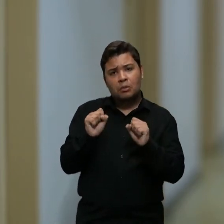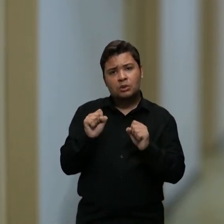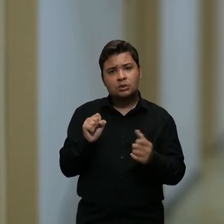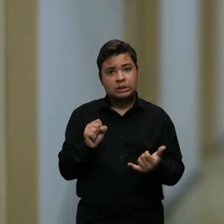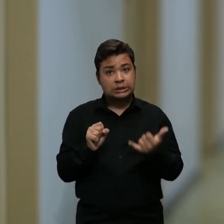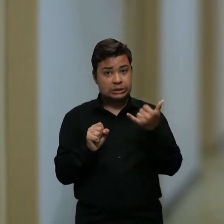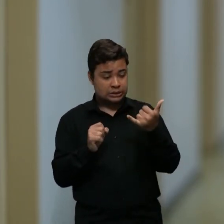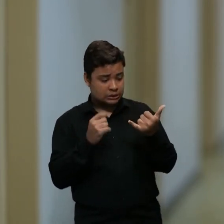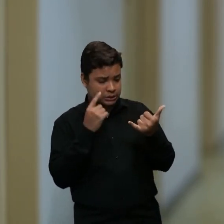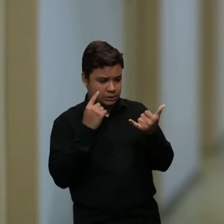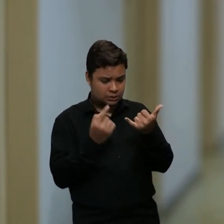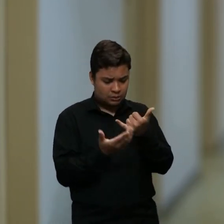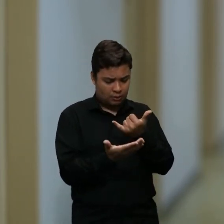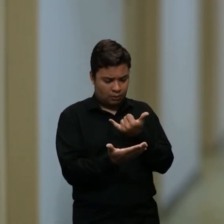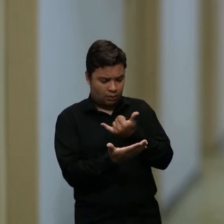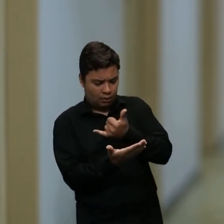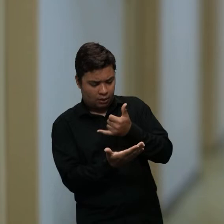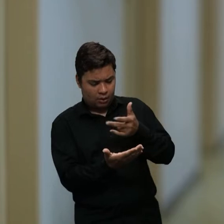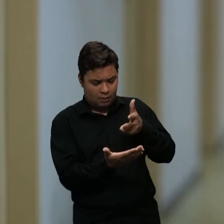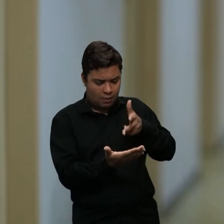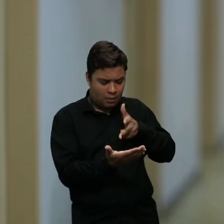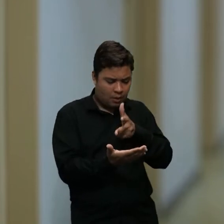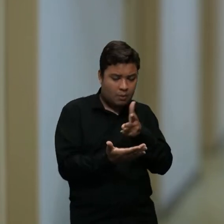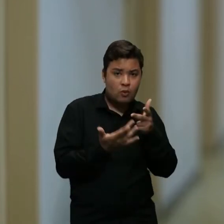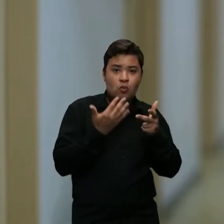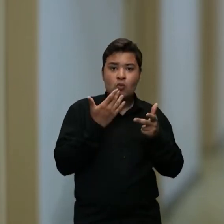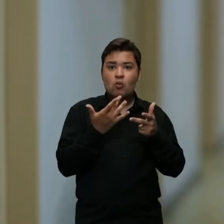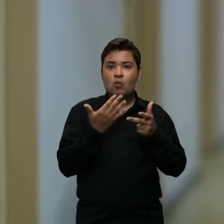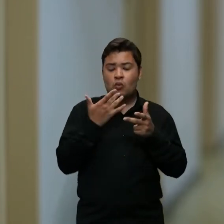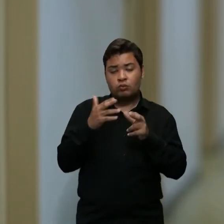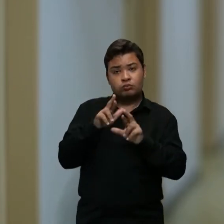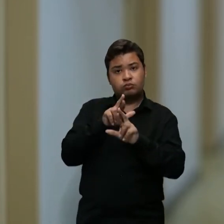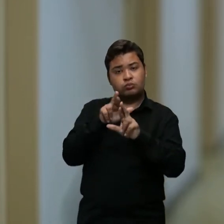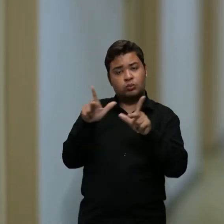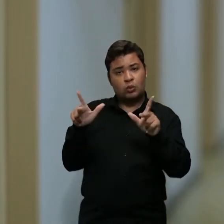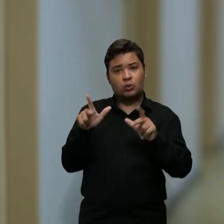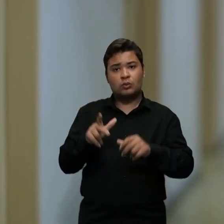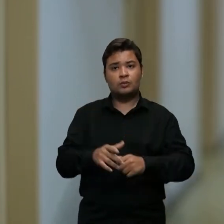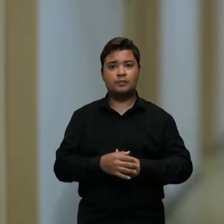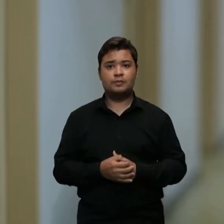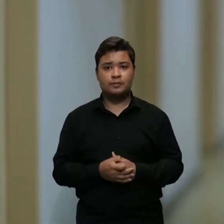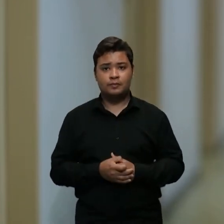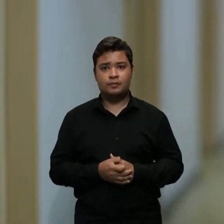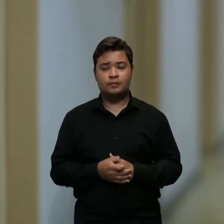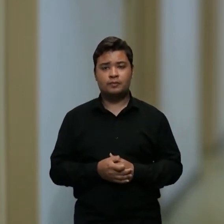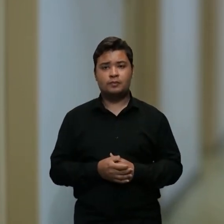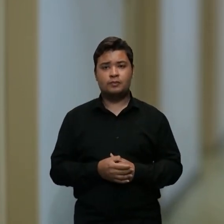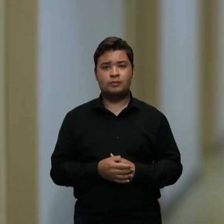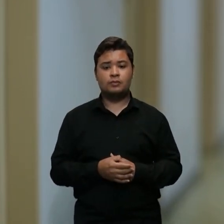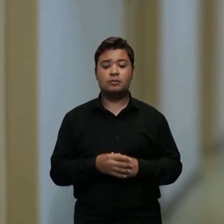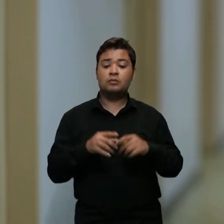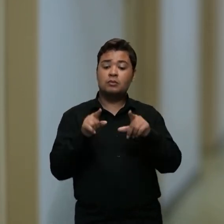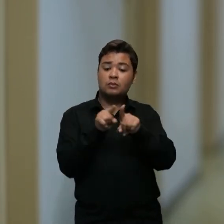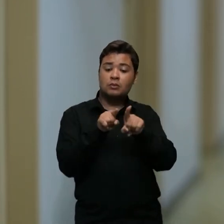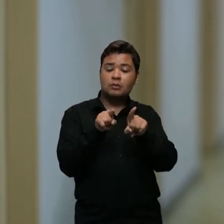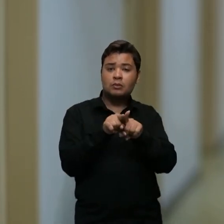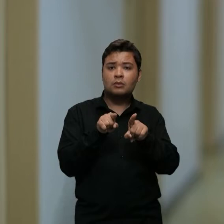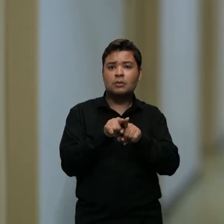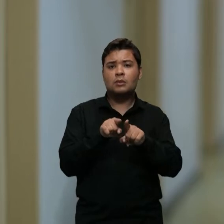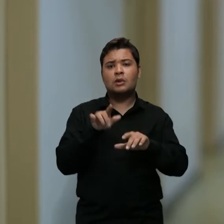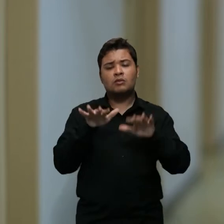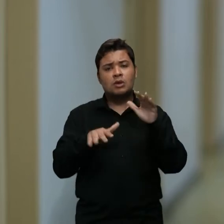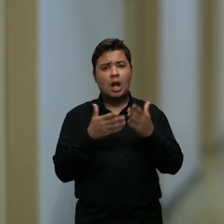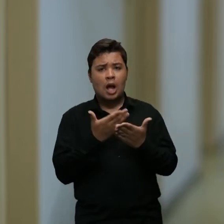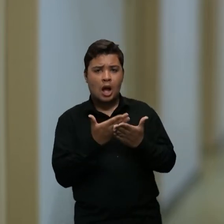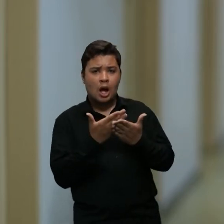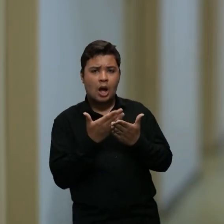acompanhar a mudança de cor, a intensidade da coloração. E a gente espera, né, assim como a gente já fez em alguns outros semestres, uma ou outra aula